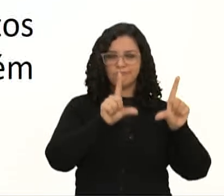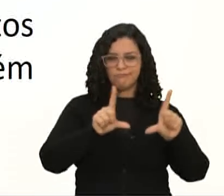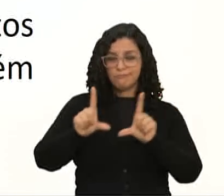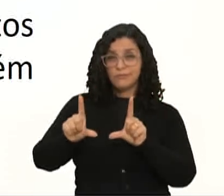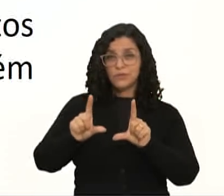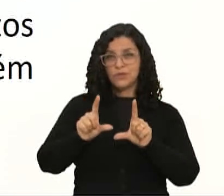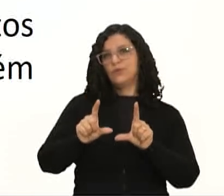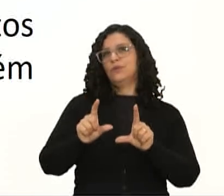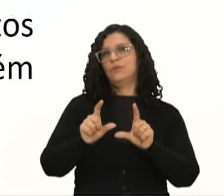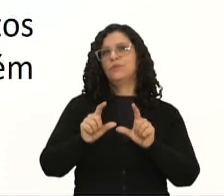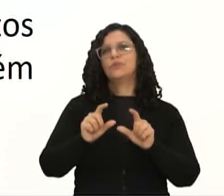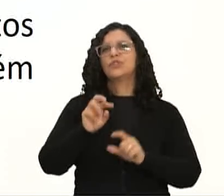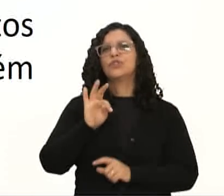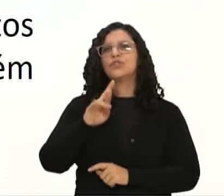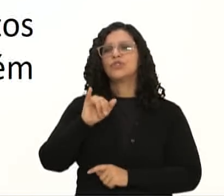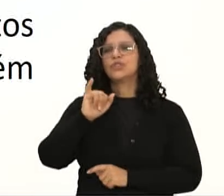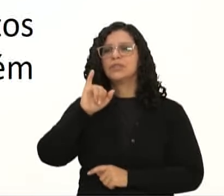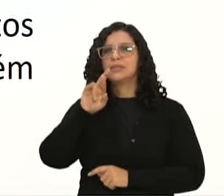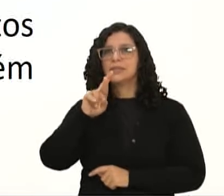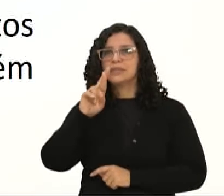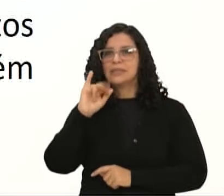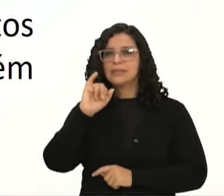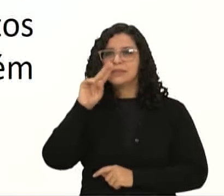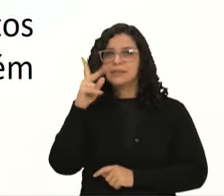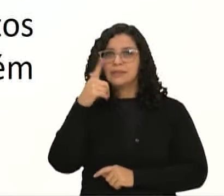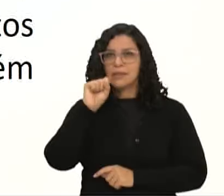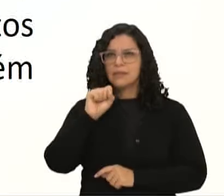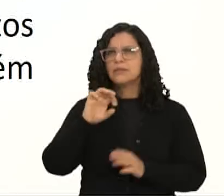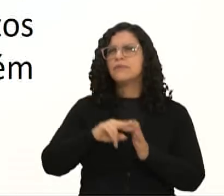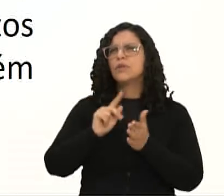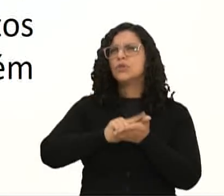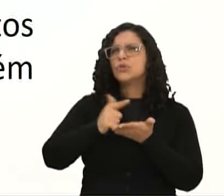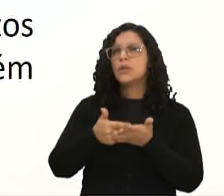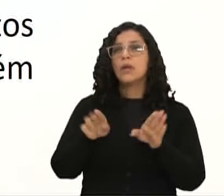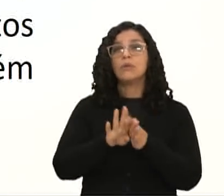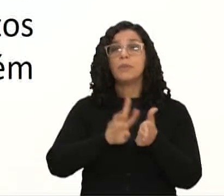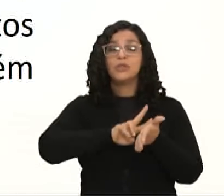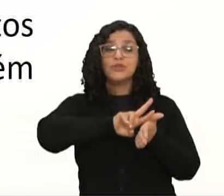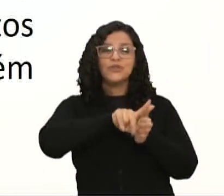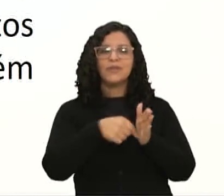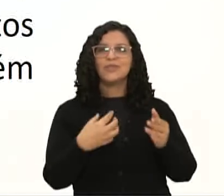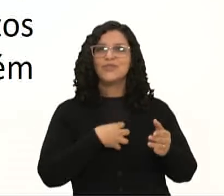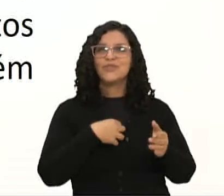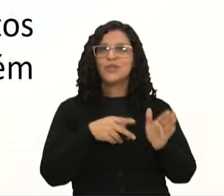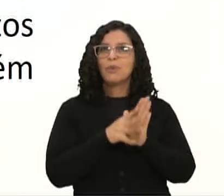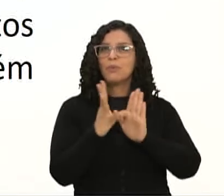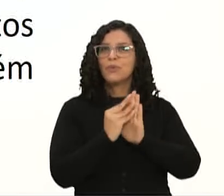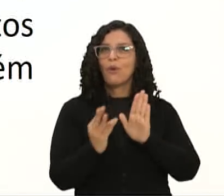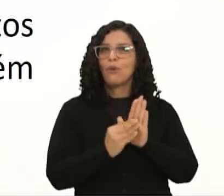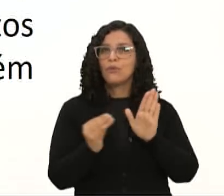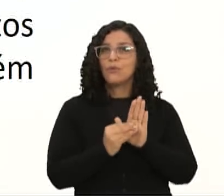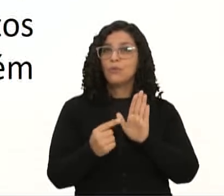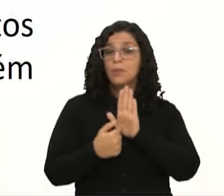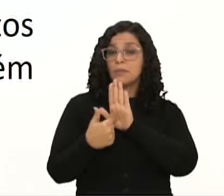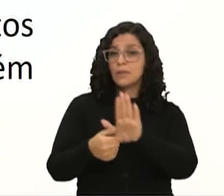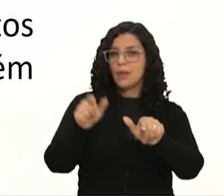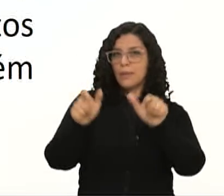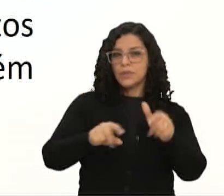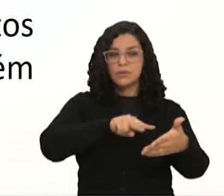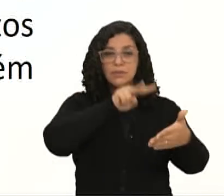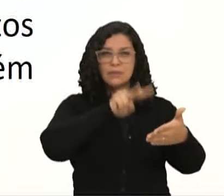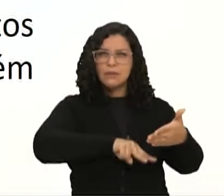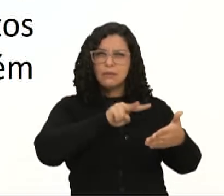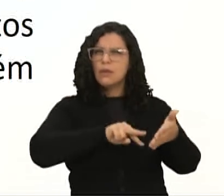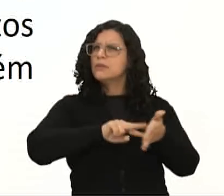strips surgiram da necessidade dos jornais de diversificarem o seu conteúdo para o seu público leitor? Então, eles